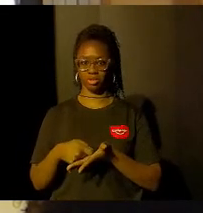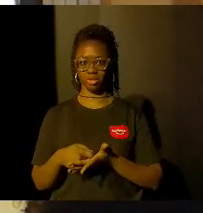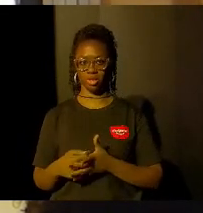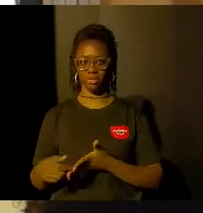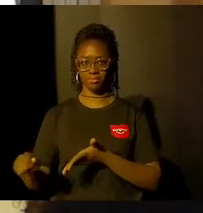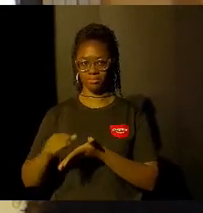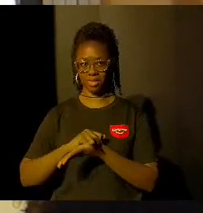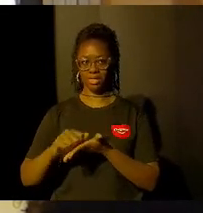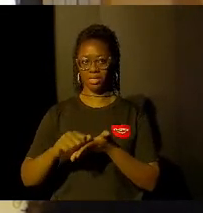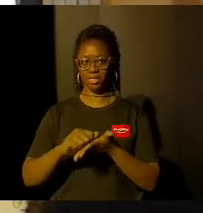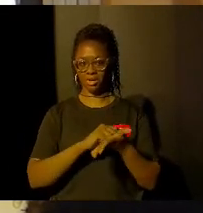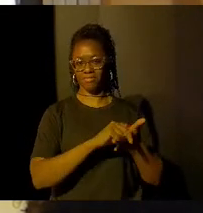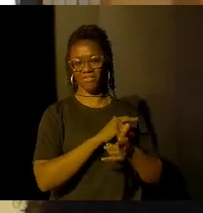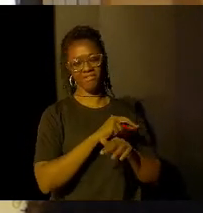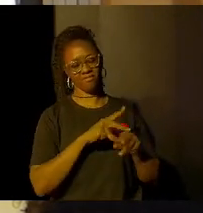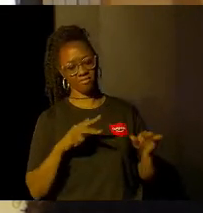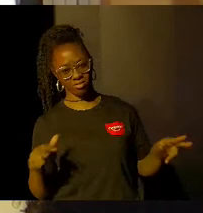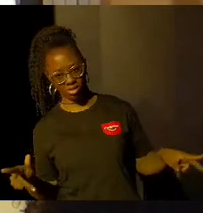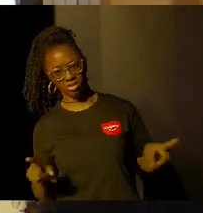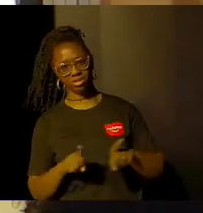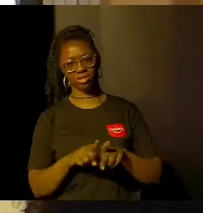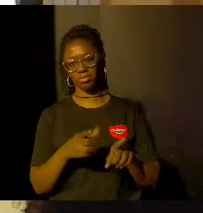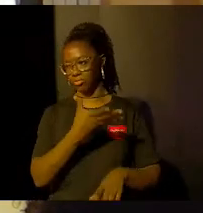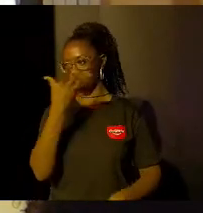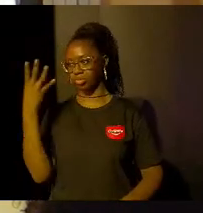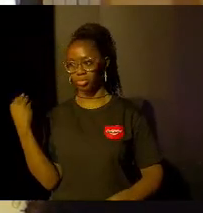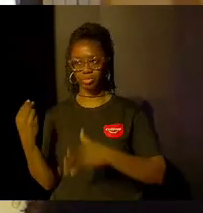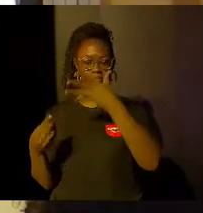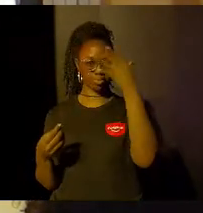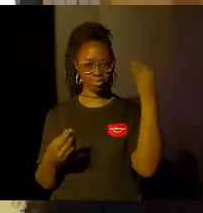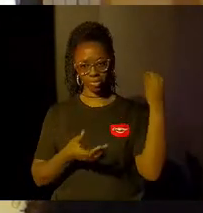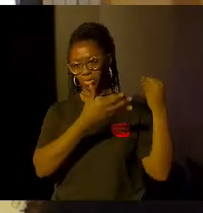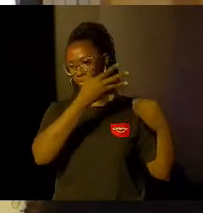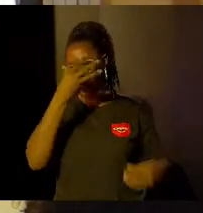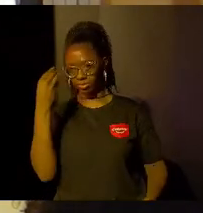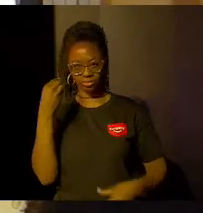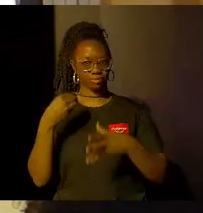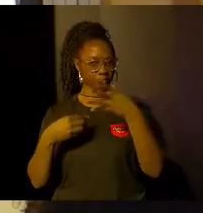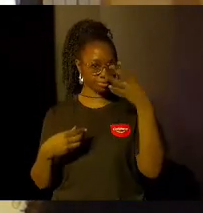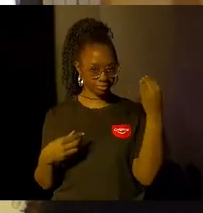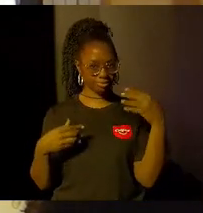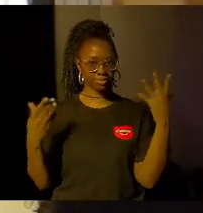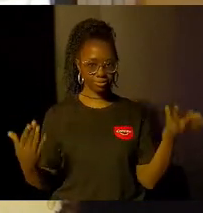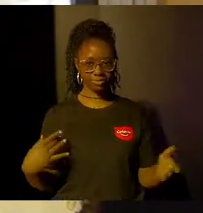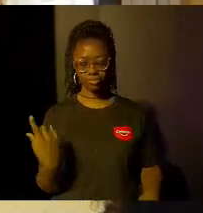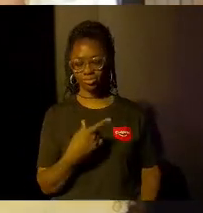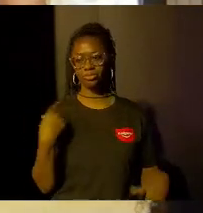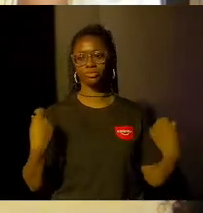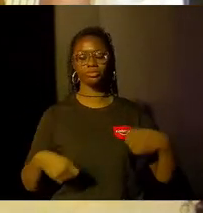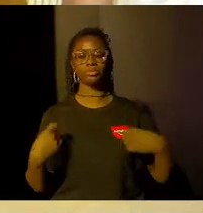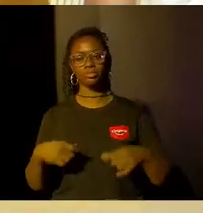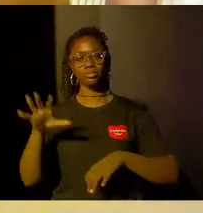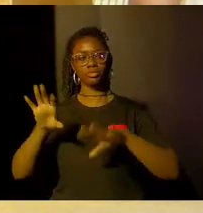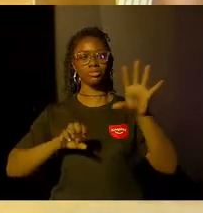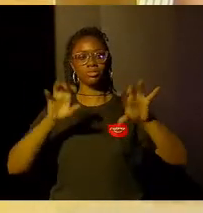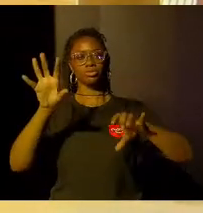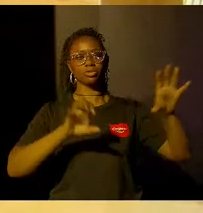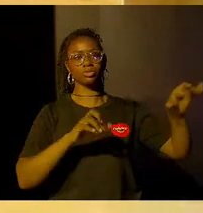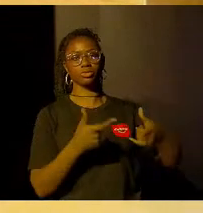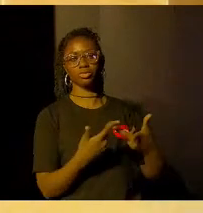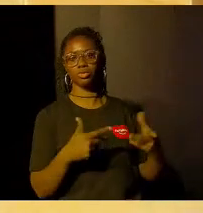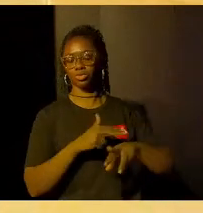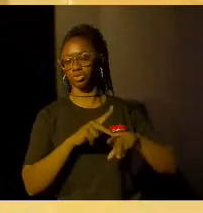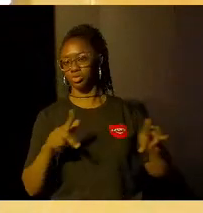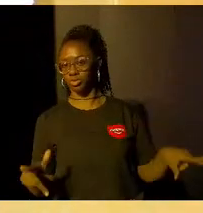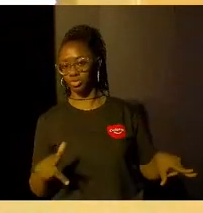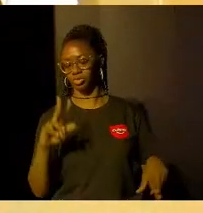apagamentos Várias Vários esquecimentos a gente precisa buscar muita coisa a gente precisa buscar